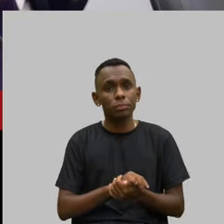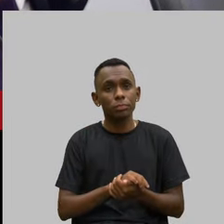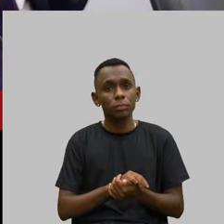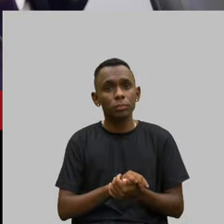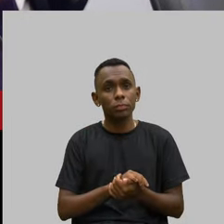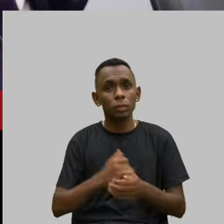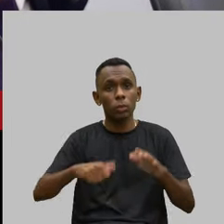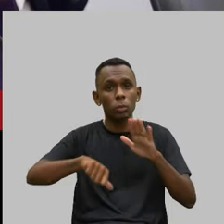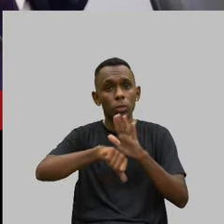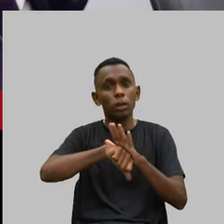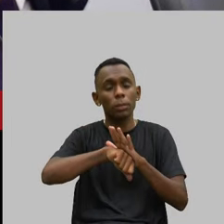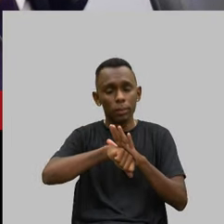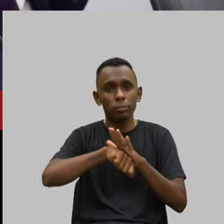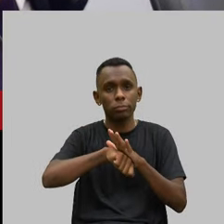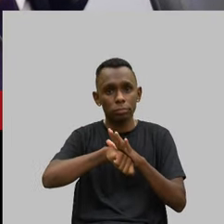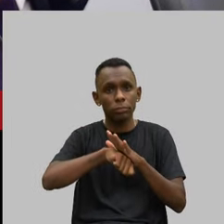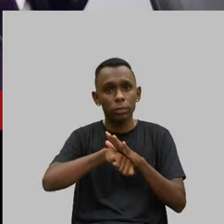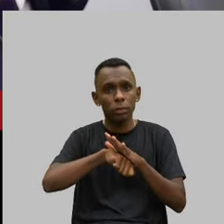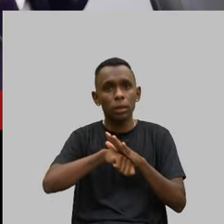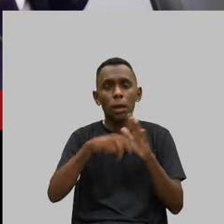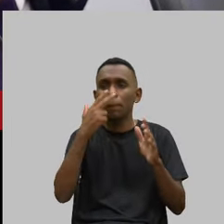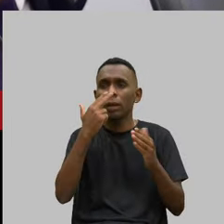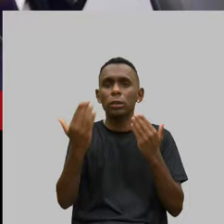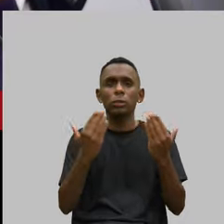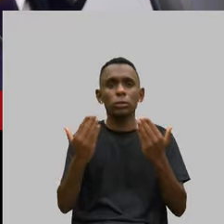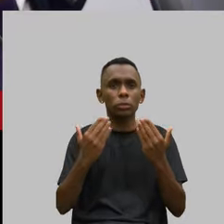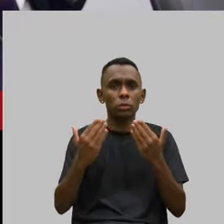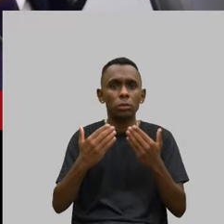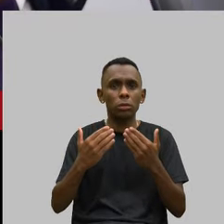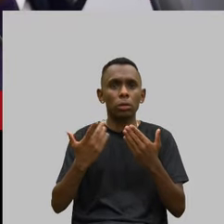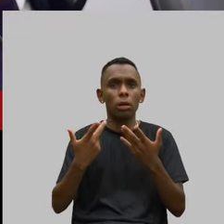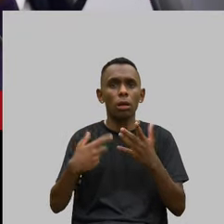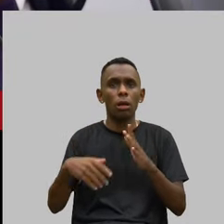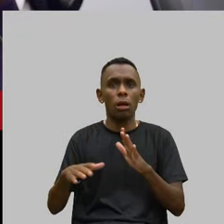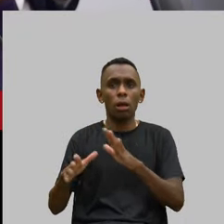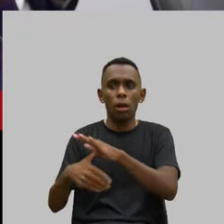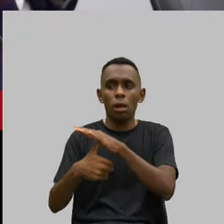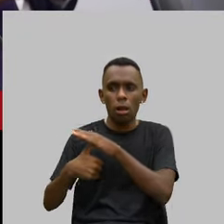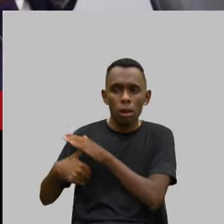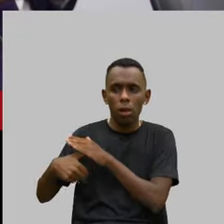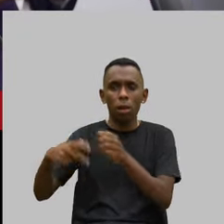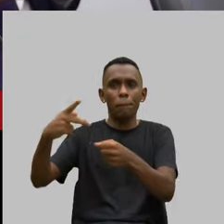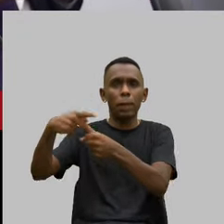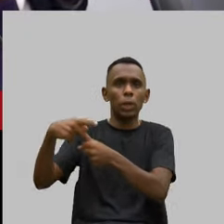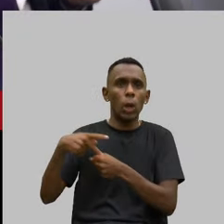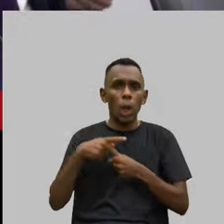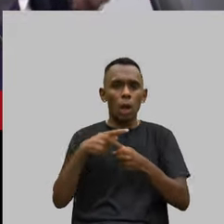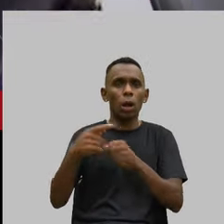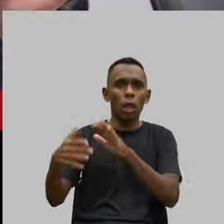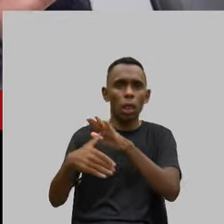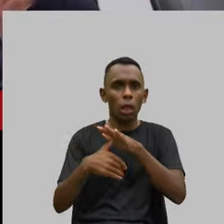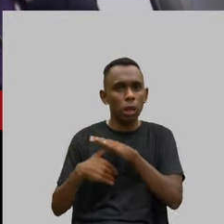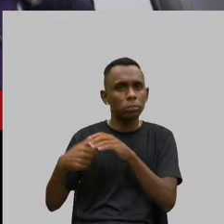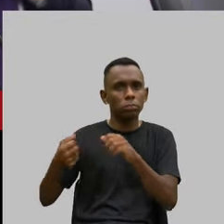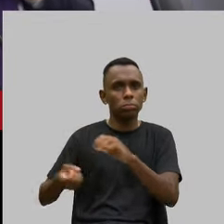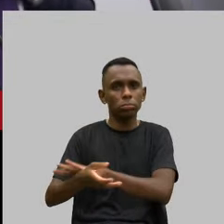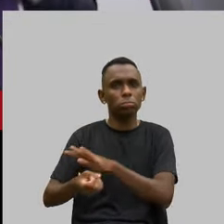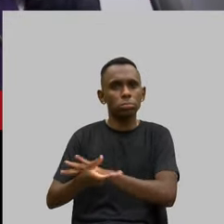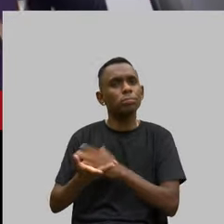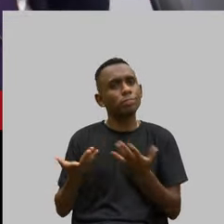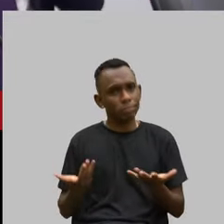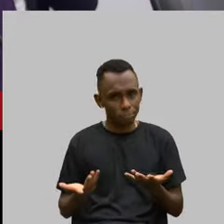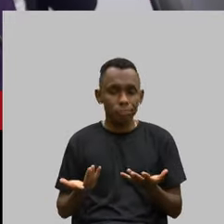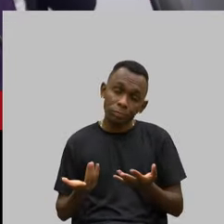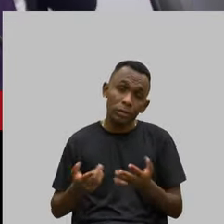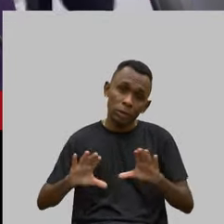crime aquele banestado semelhante ao petrolão ao mensalão ao arrão semelhante a essas coisas todas aí e essa